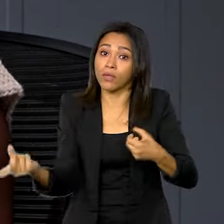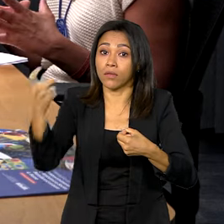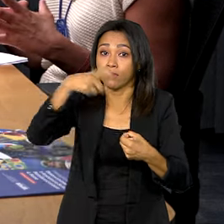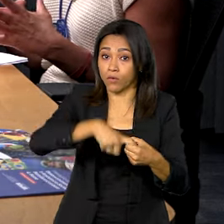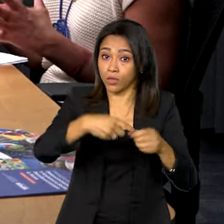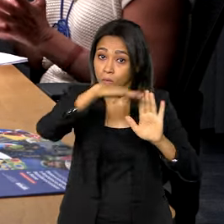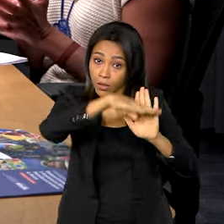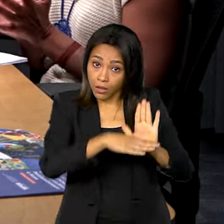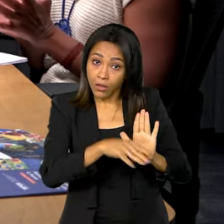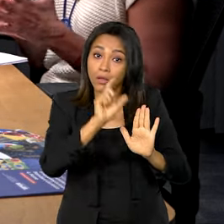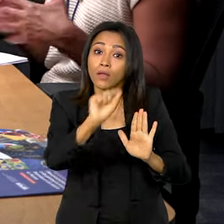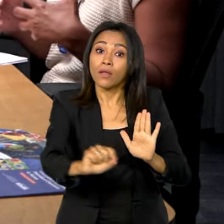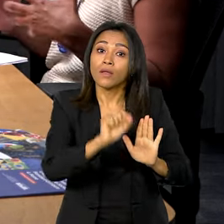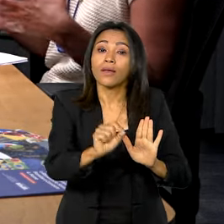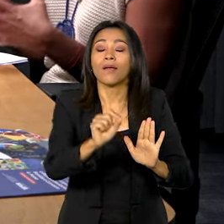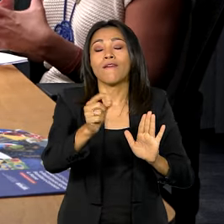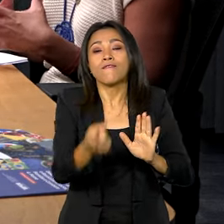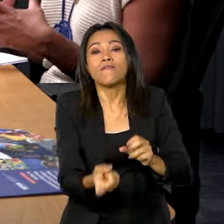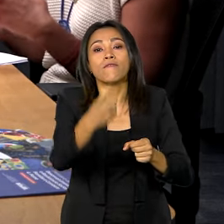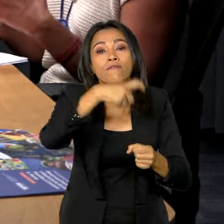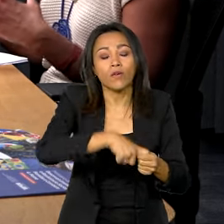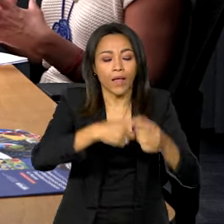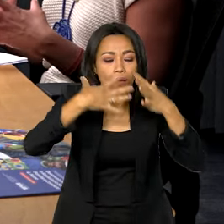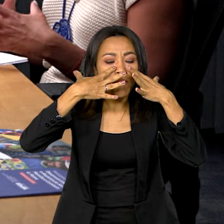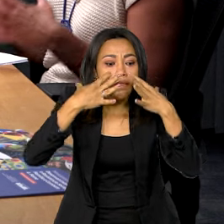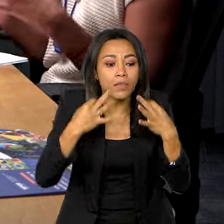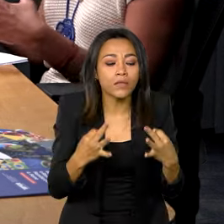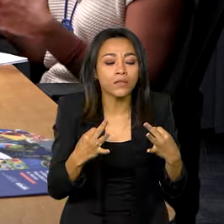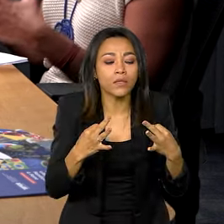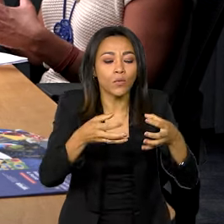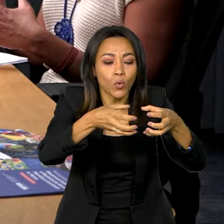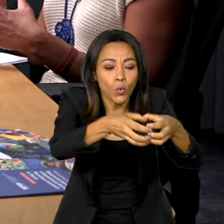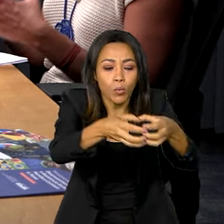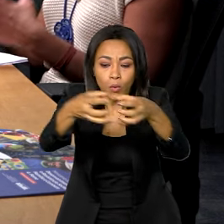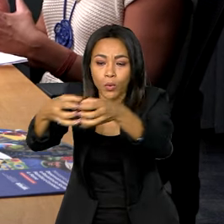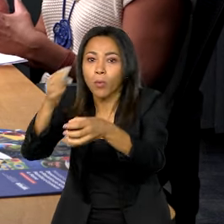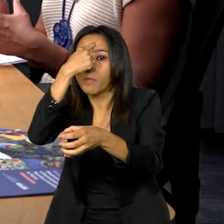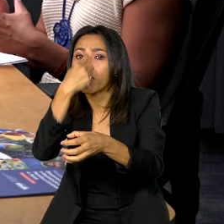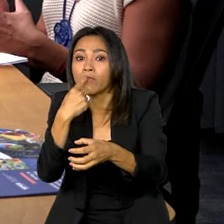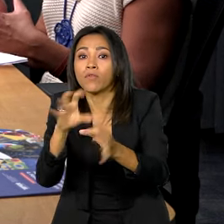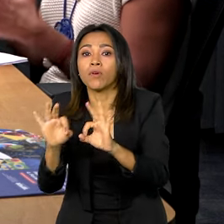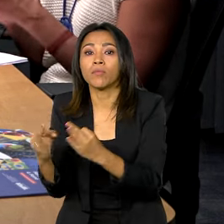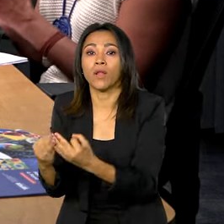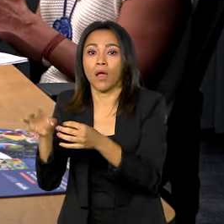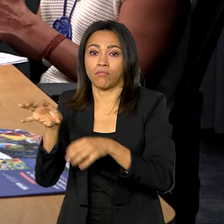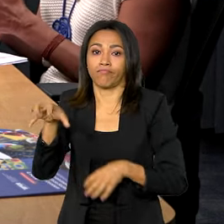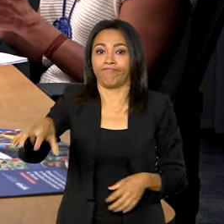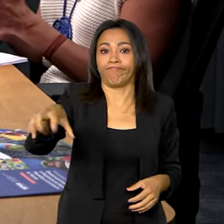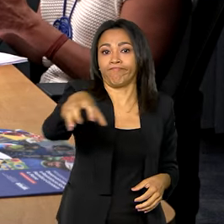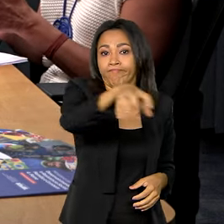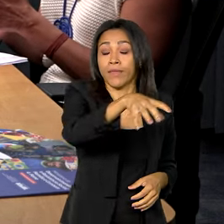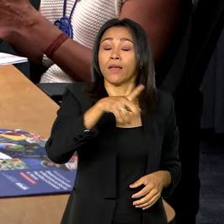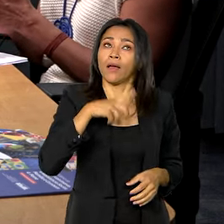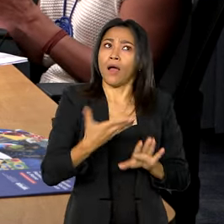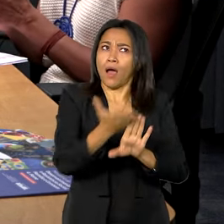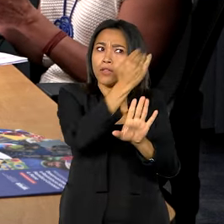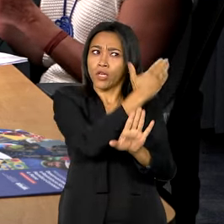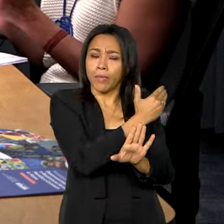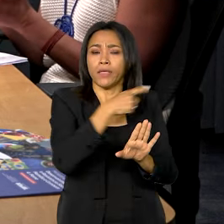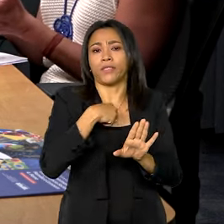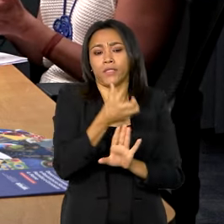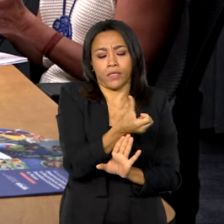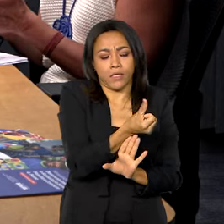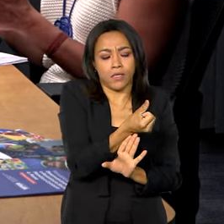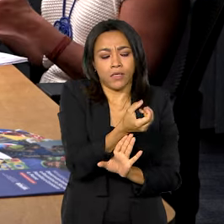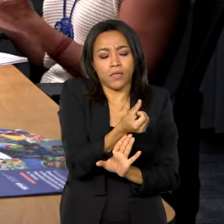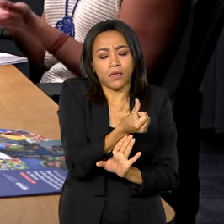retorno do programa que foi a gente voltar a olhar pros núcleos familiares do nosso país porque antigamente nós tínhamos um um valor